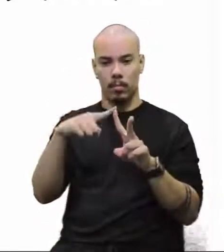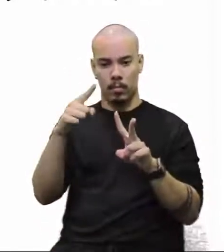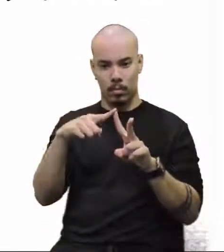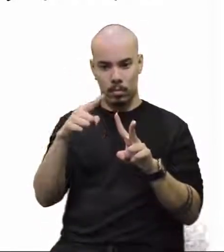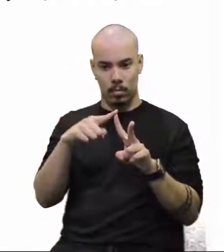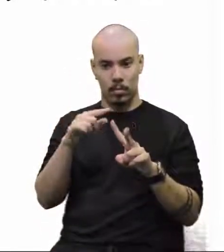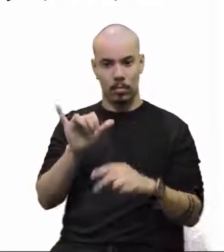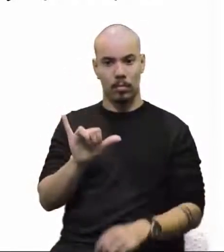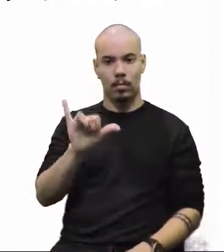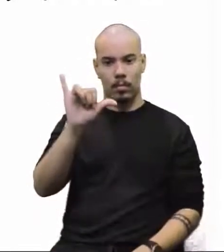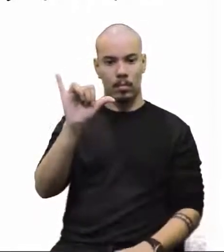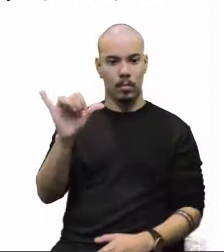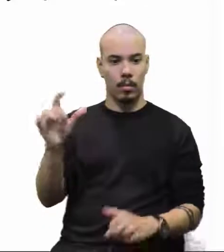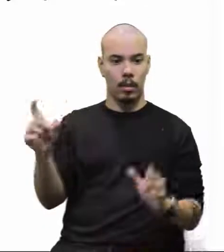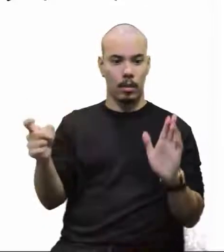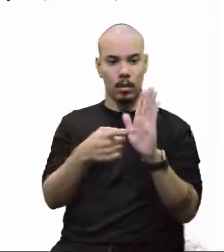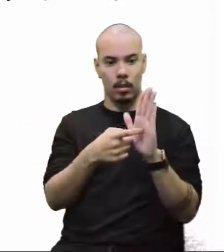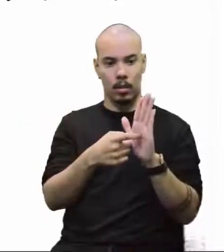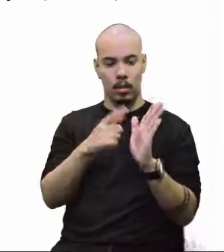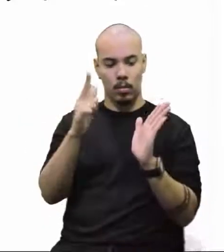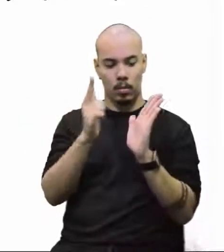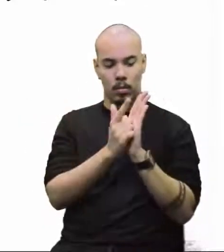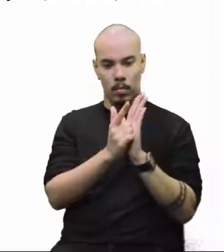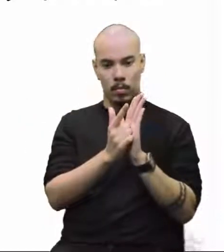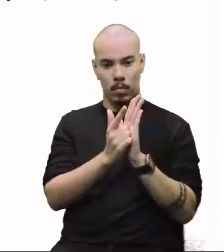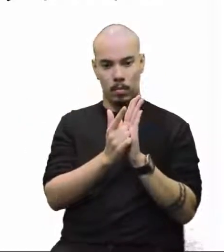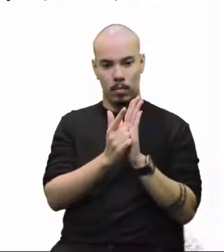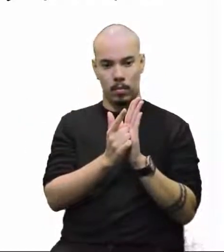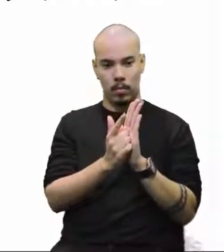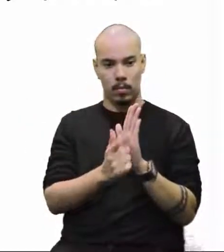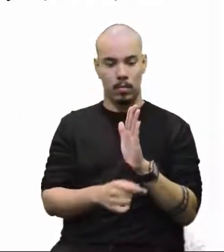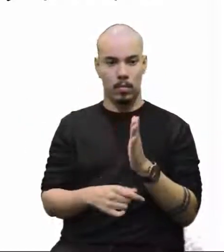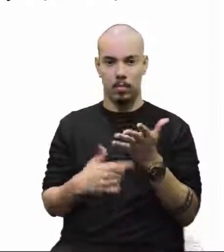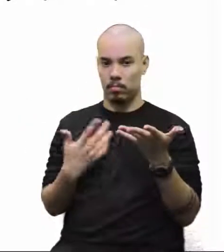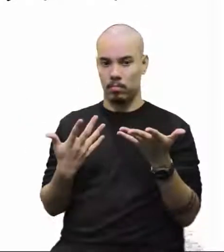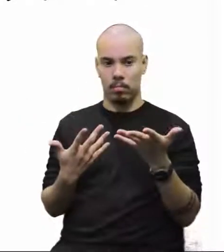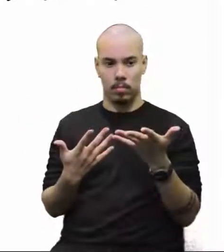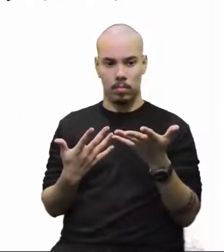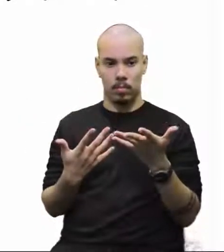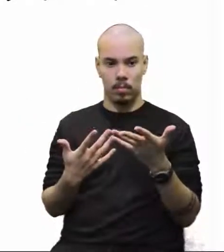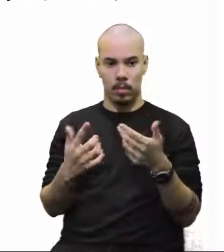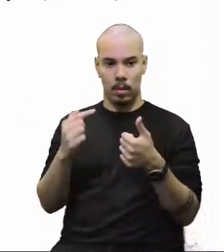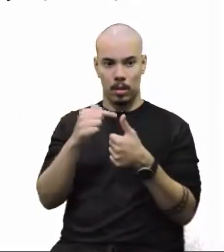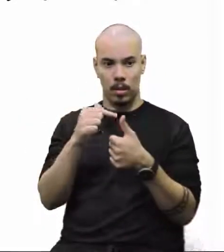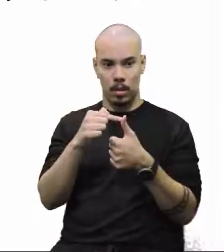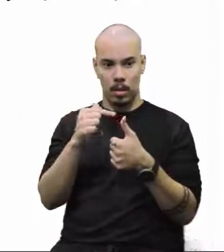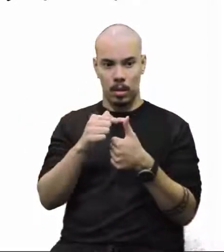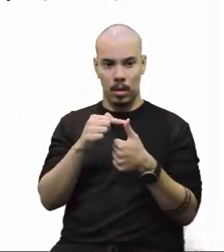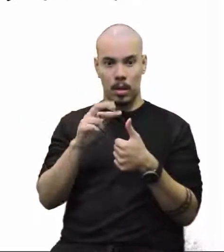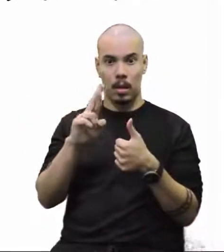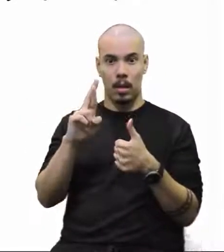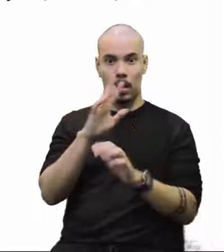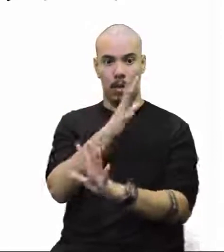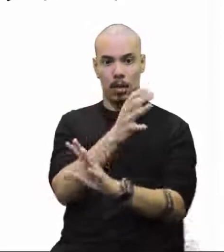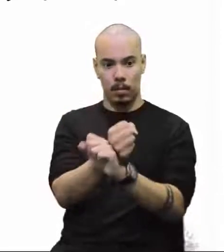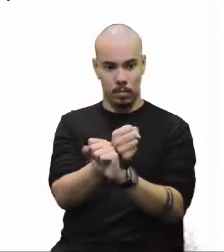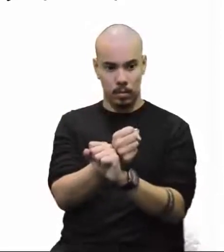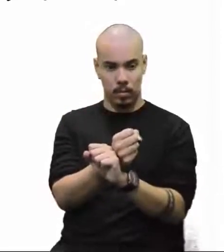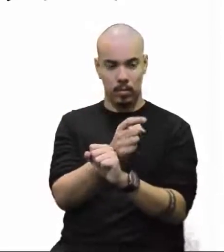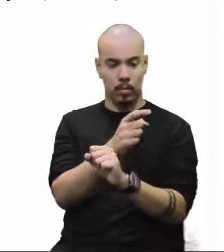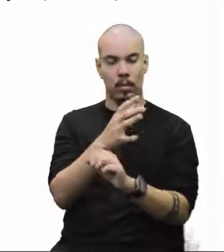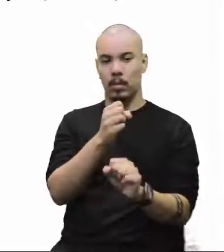magnética em Y aponta para dentro do plano do papel. A letra A é de repulsão, com a mesma